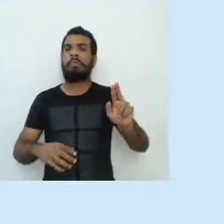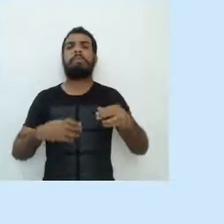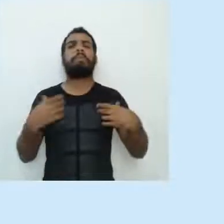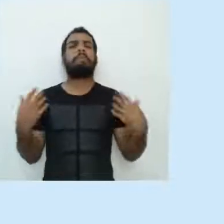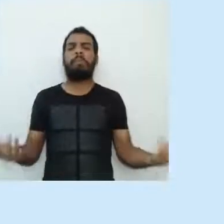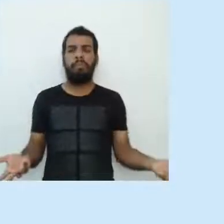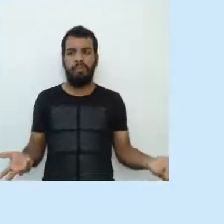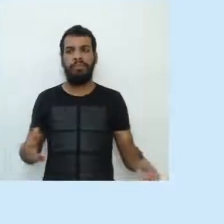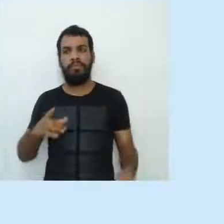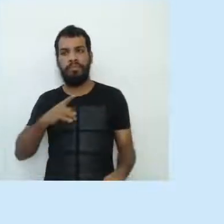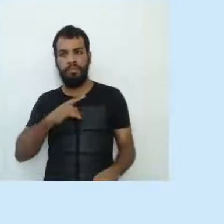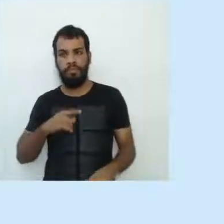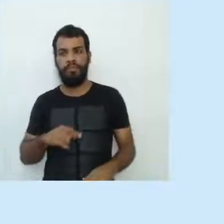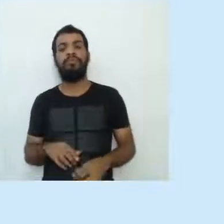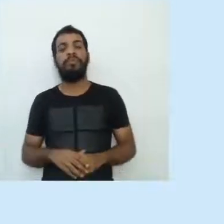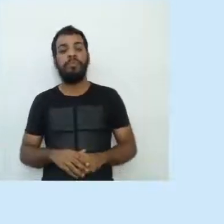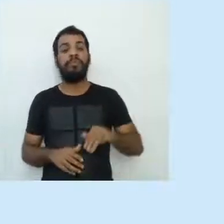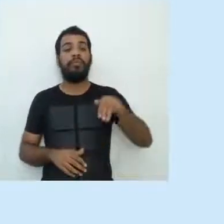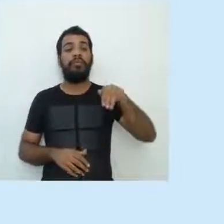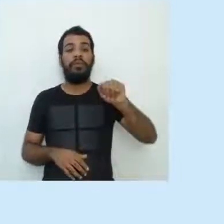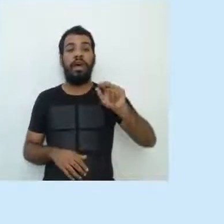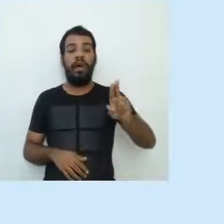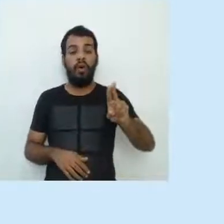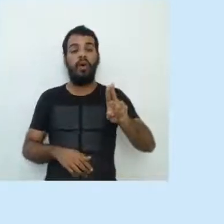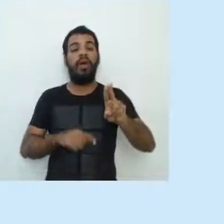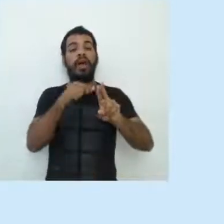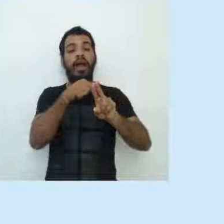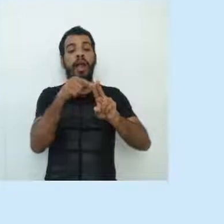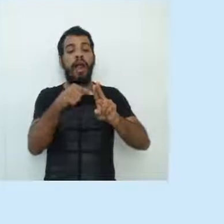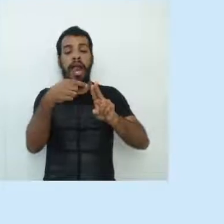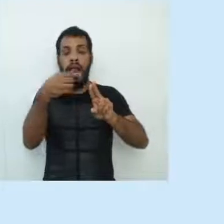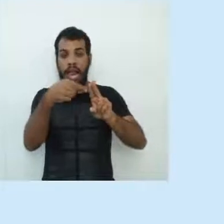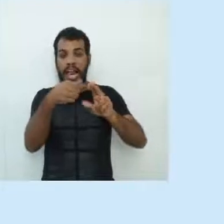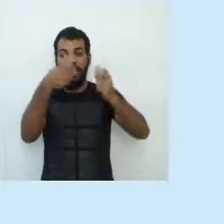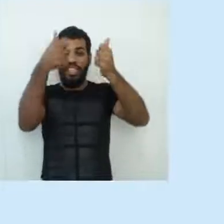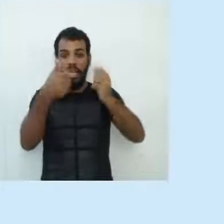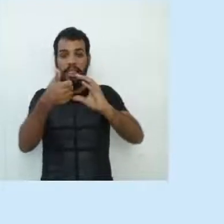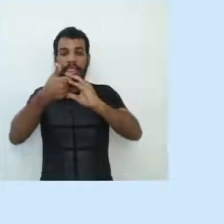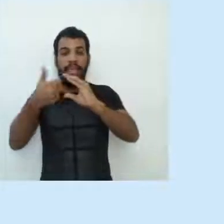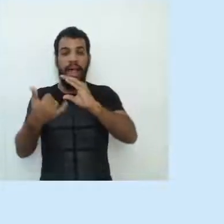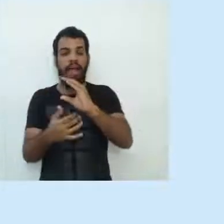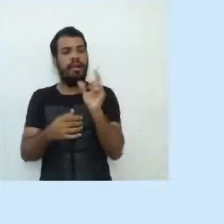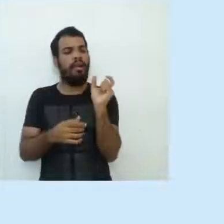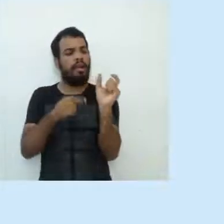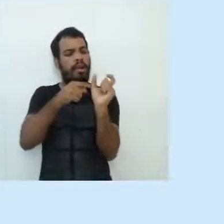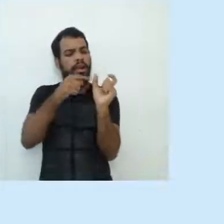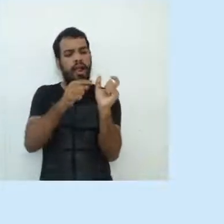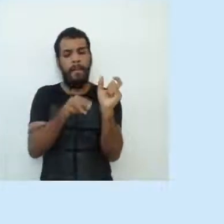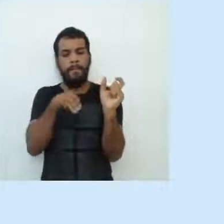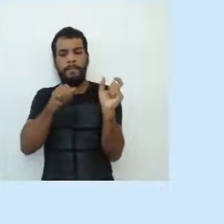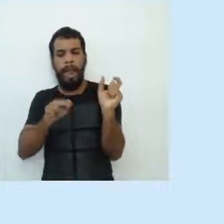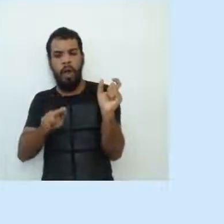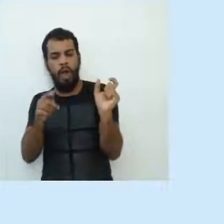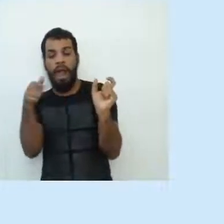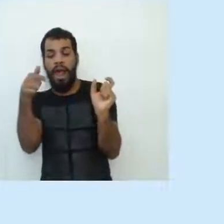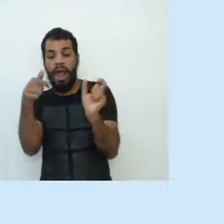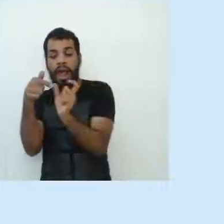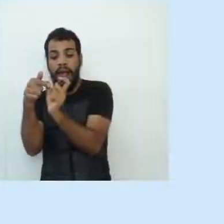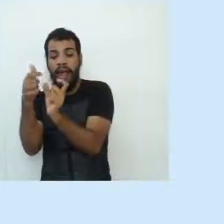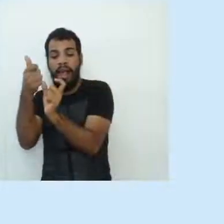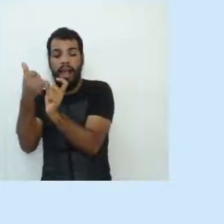ali o substantivo, vai estar classificando, caracterizando, na verdade, o substantivo. Ele